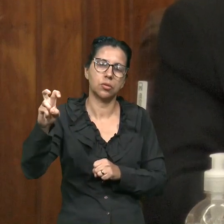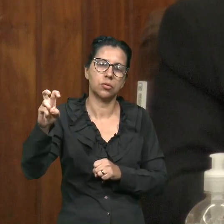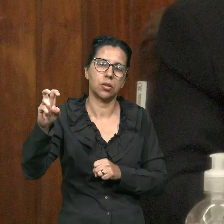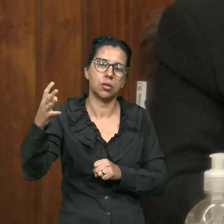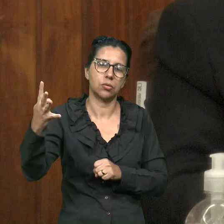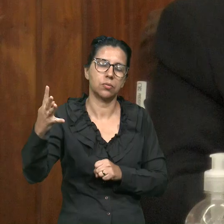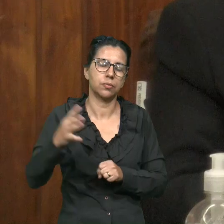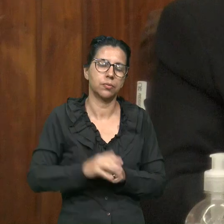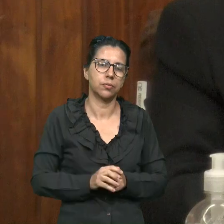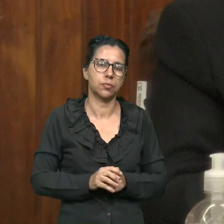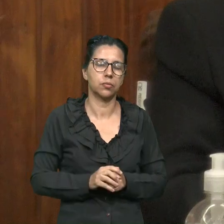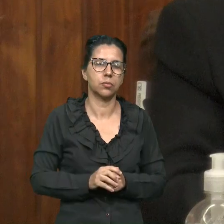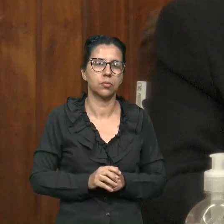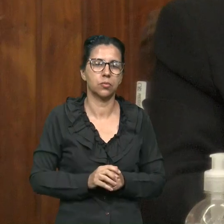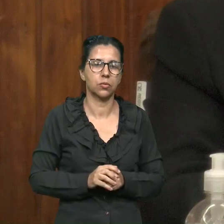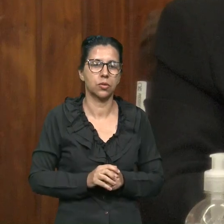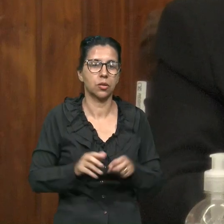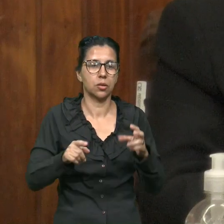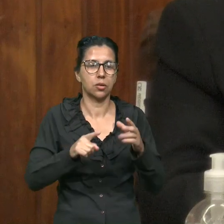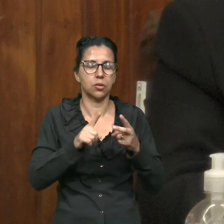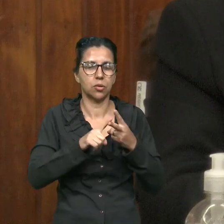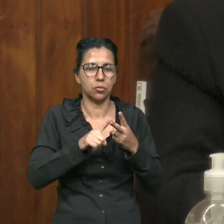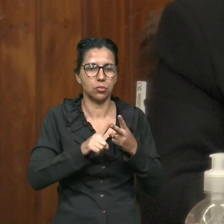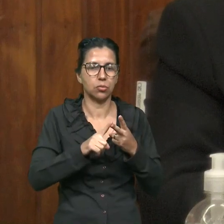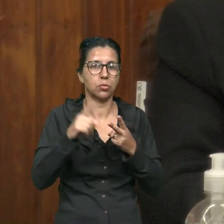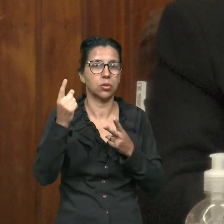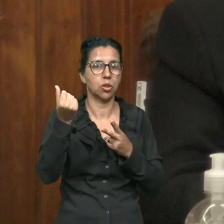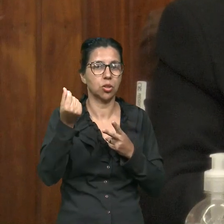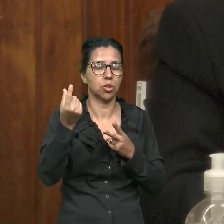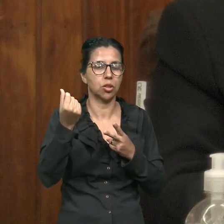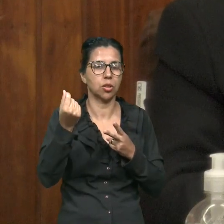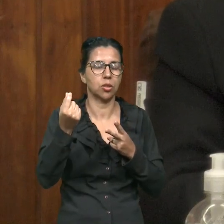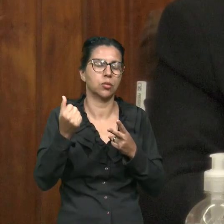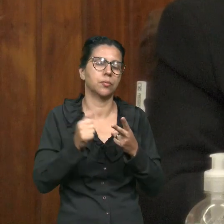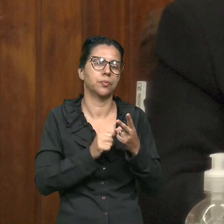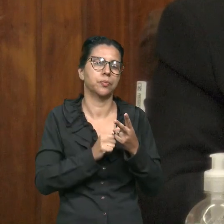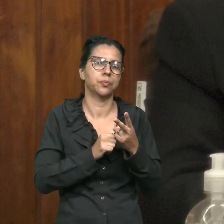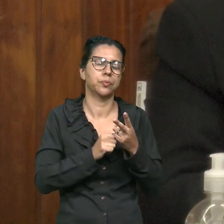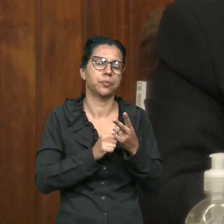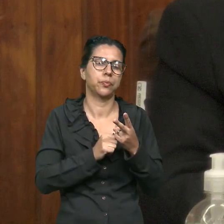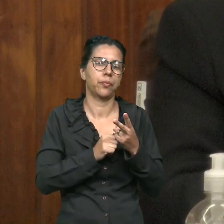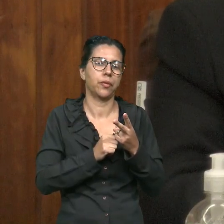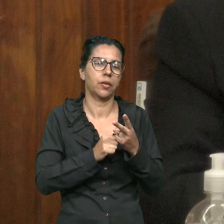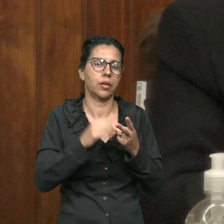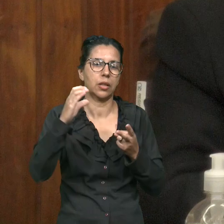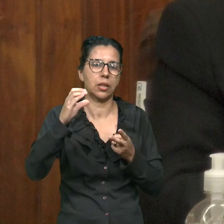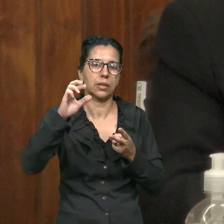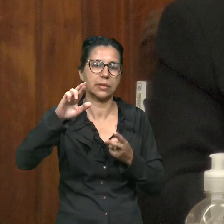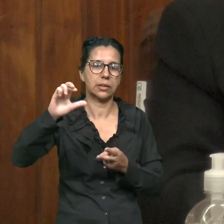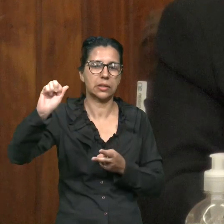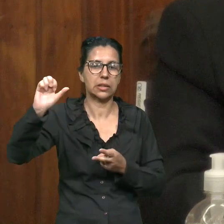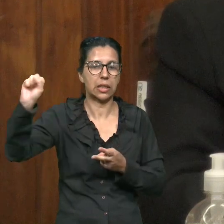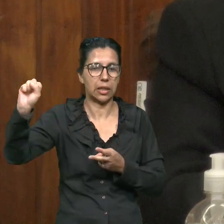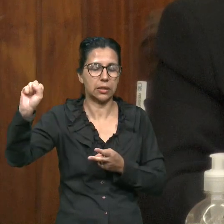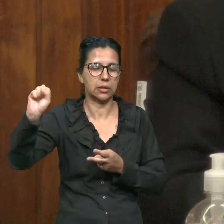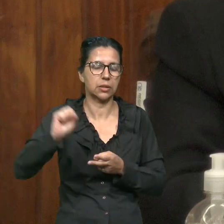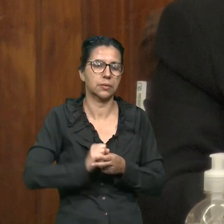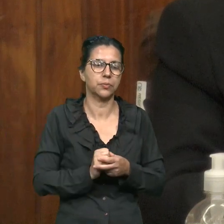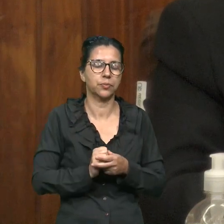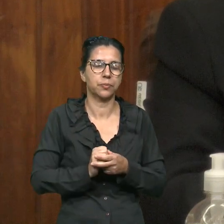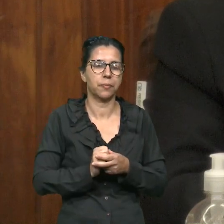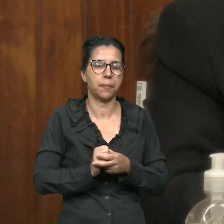R$ 1.128.353,84. Segundo, tomada de preço 9/2022, CRAS Vila Coimbra. Valor do contrato